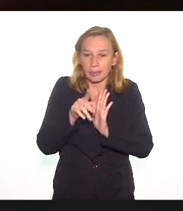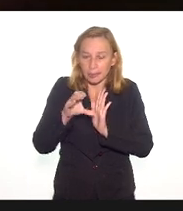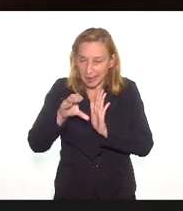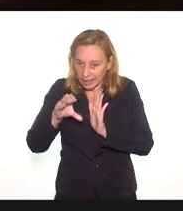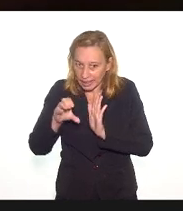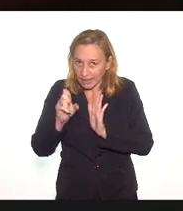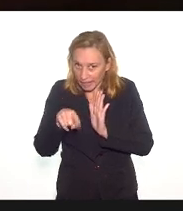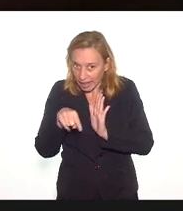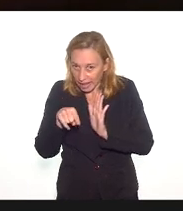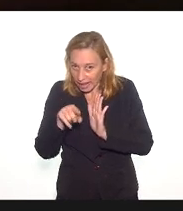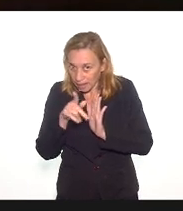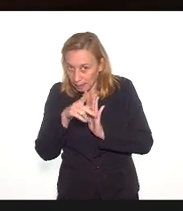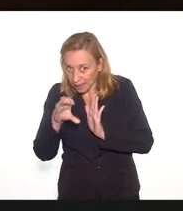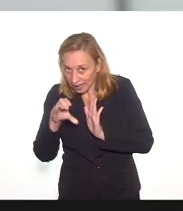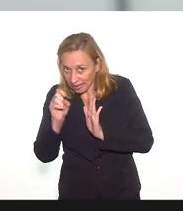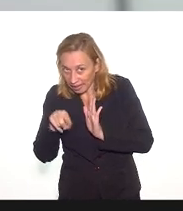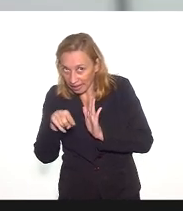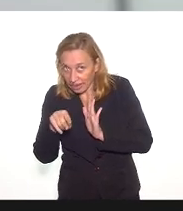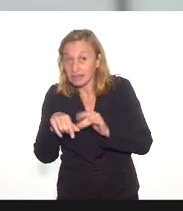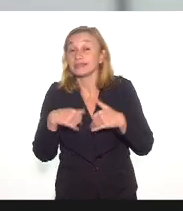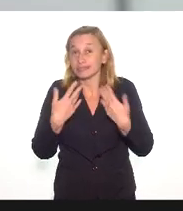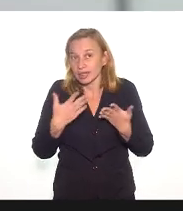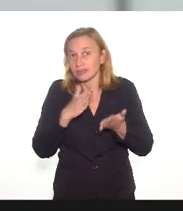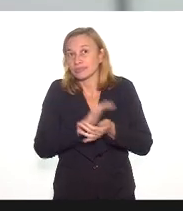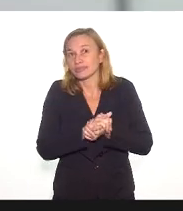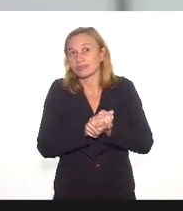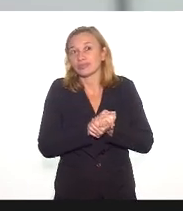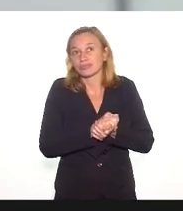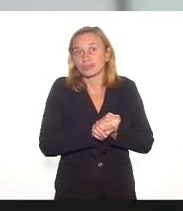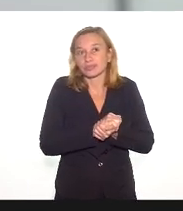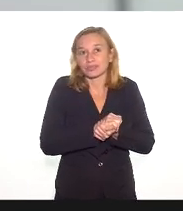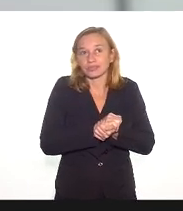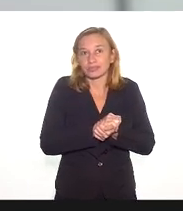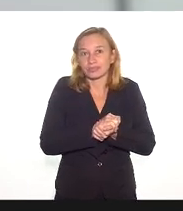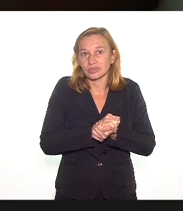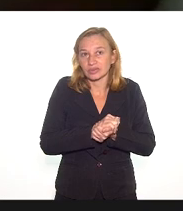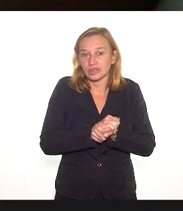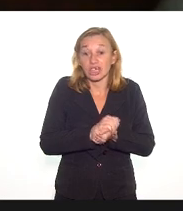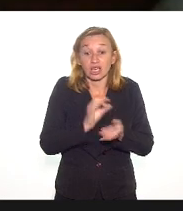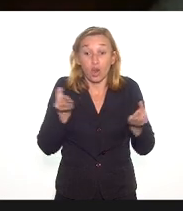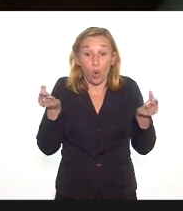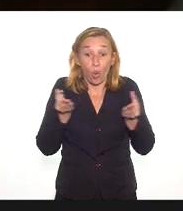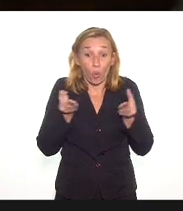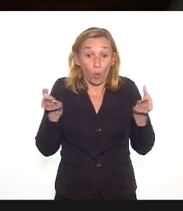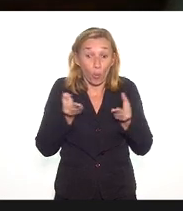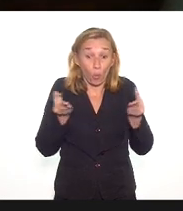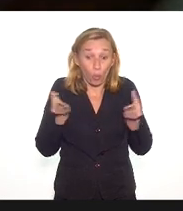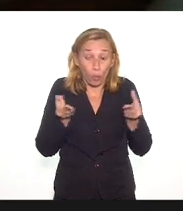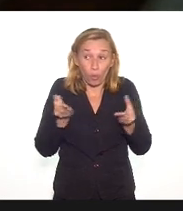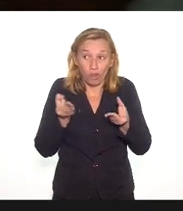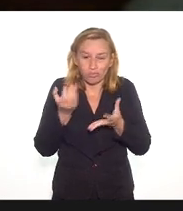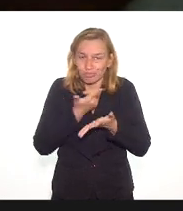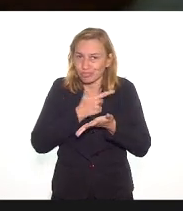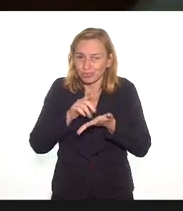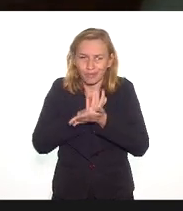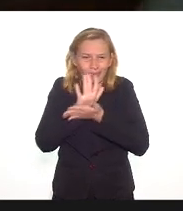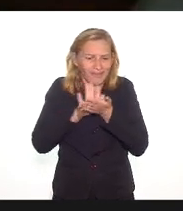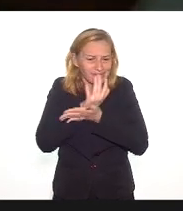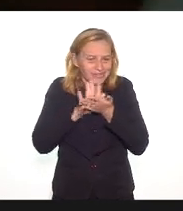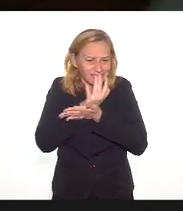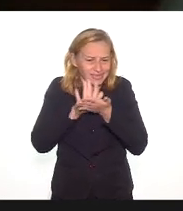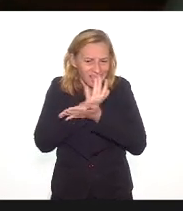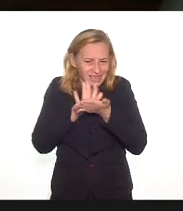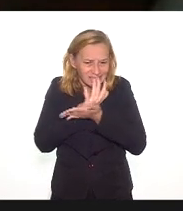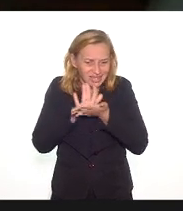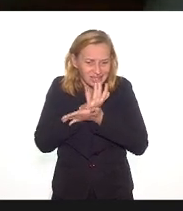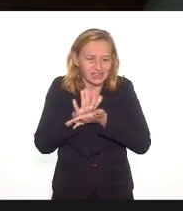né, Luiz Paulo? É uma PEC, né? Da PEC. Depois é uma... Está ótimo. Eu não tenho nada